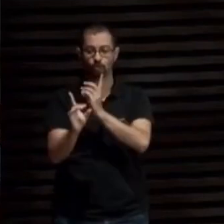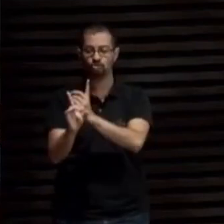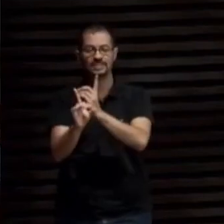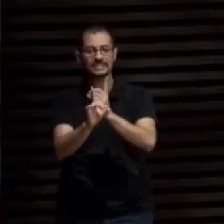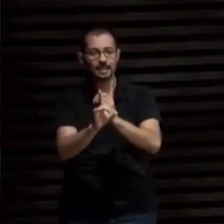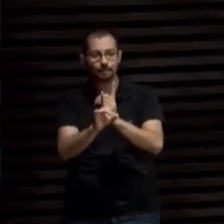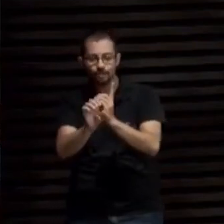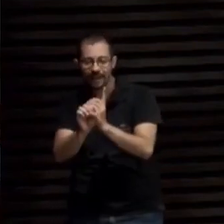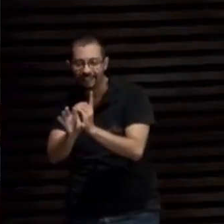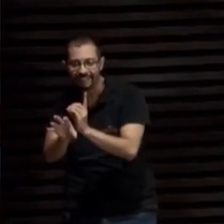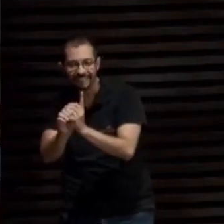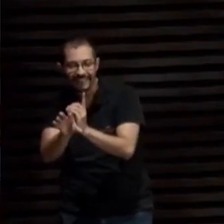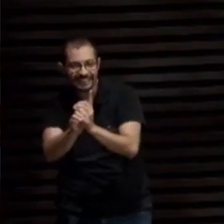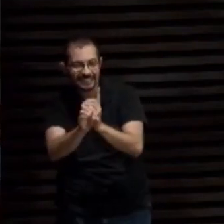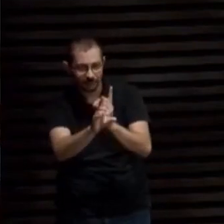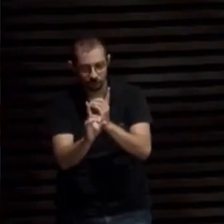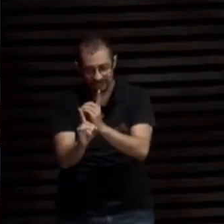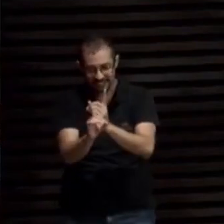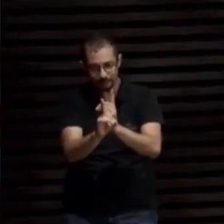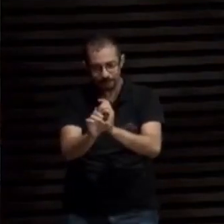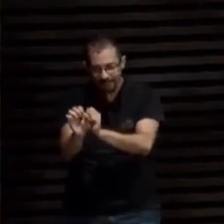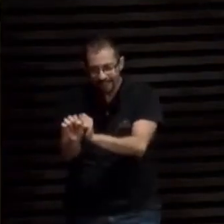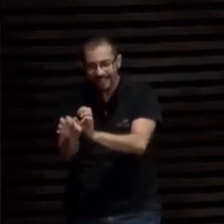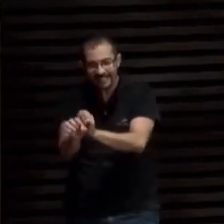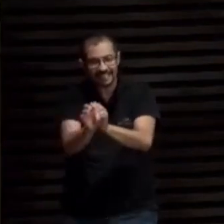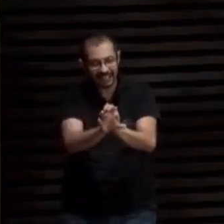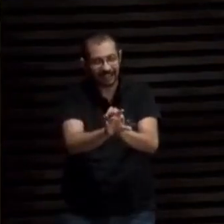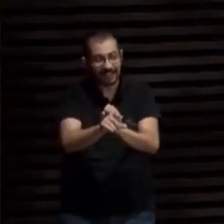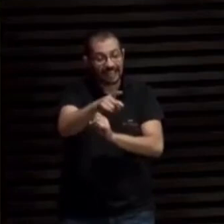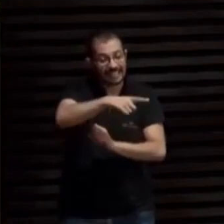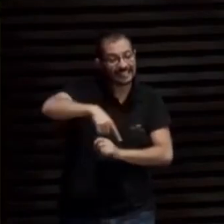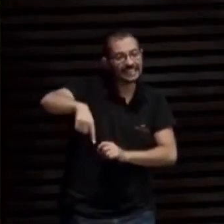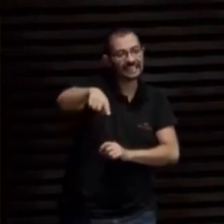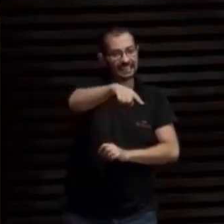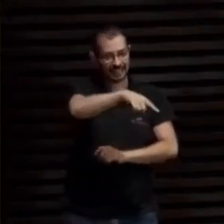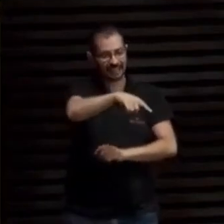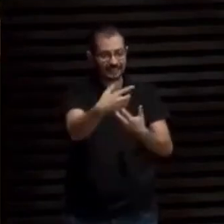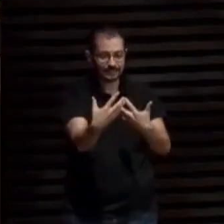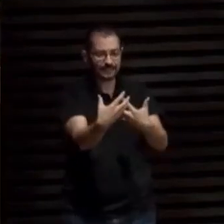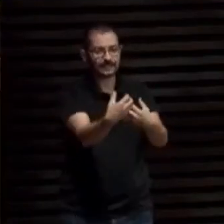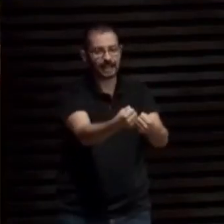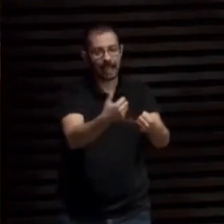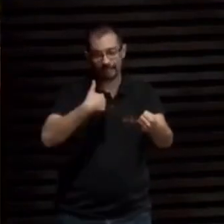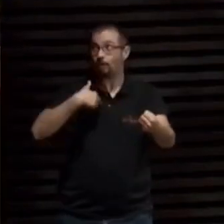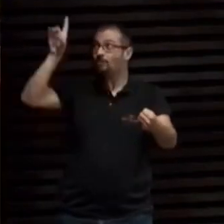as palavras deles são as minhas palavras que eu transmiti a